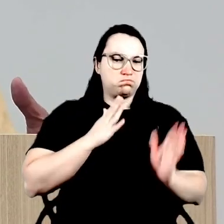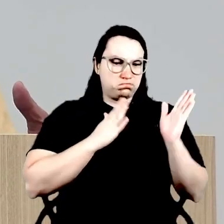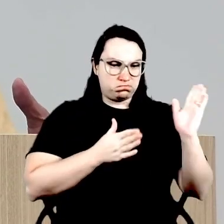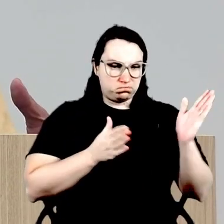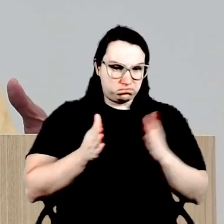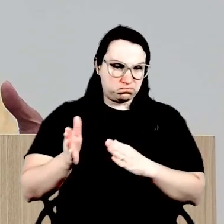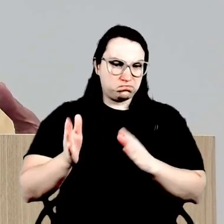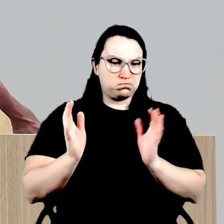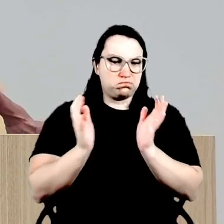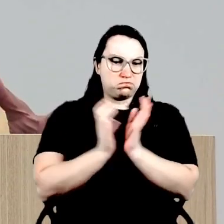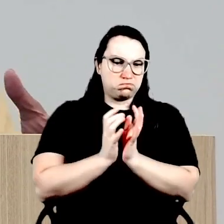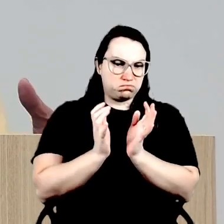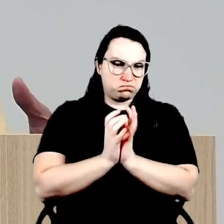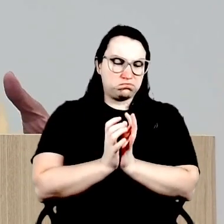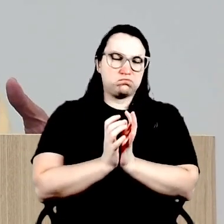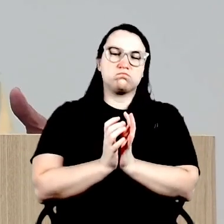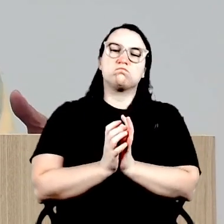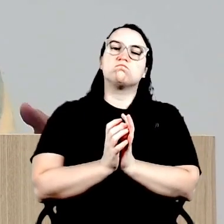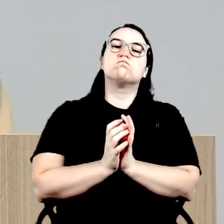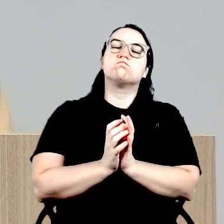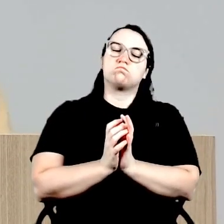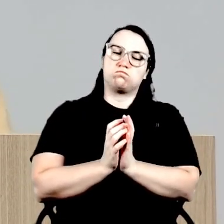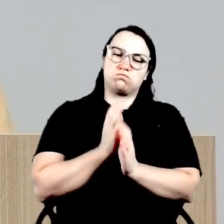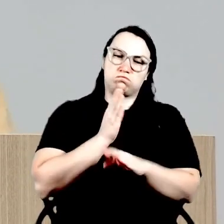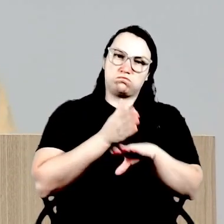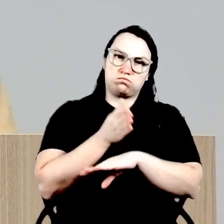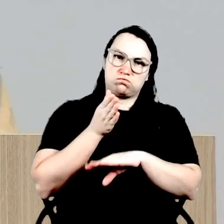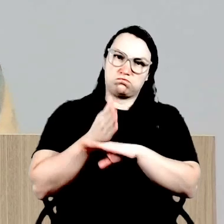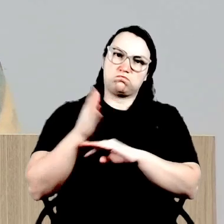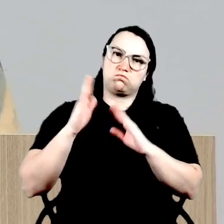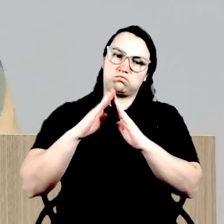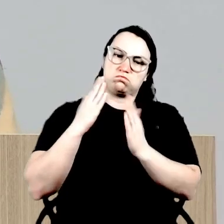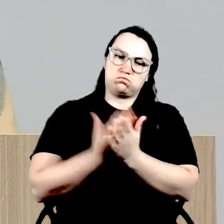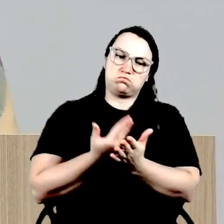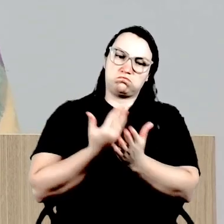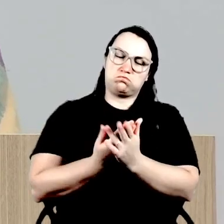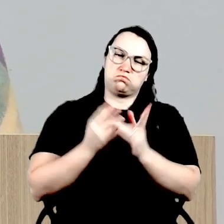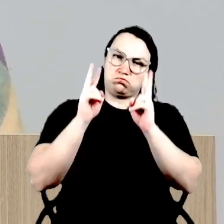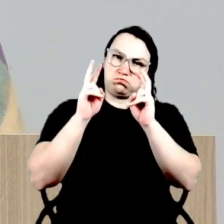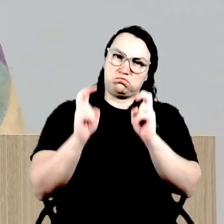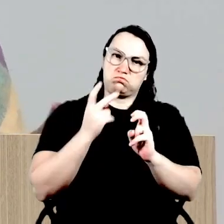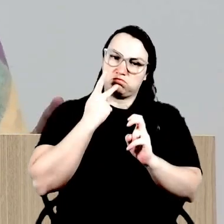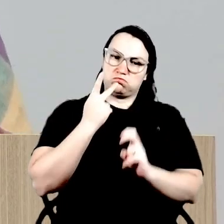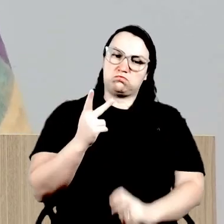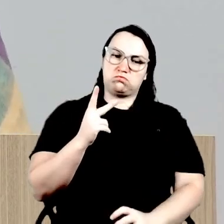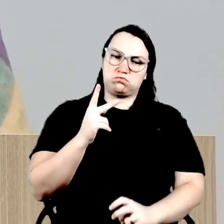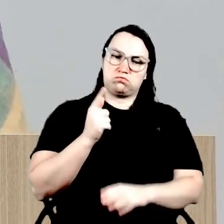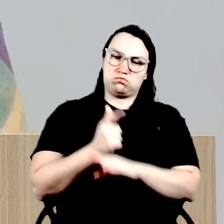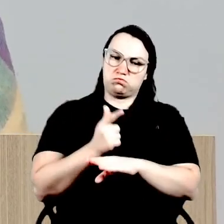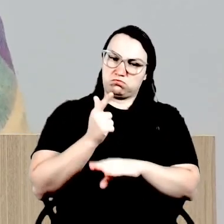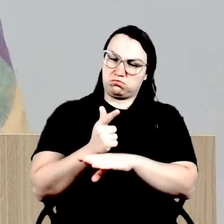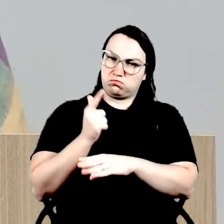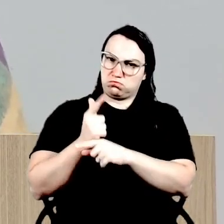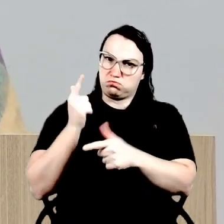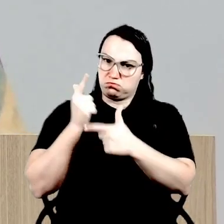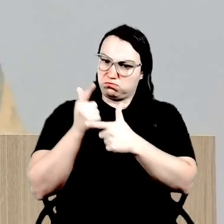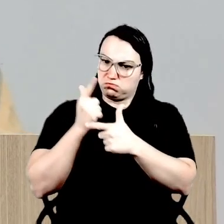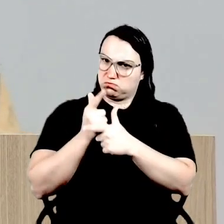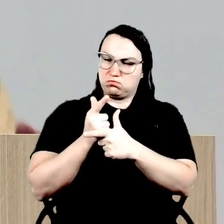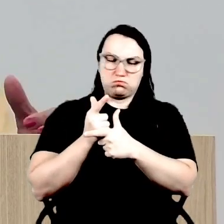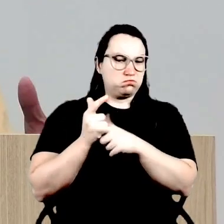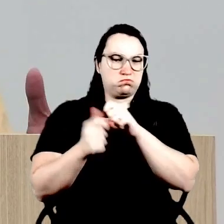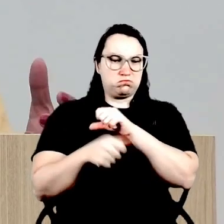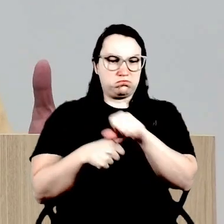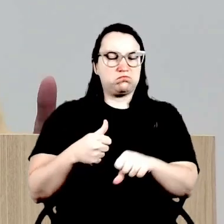equipe de patrulha, que vai até as escolas para poder falar sobre o bullying. O tema é não faça bullying, faça